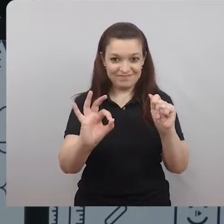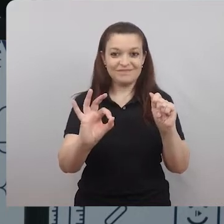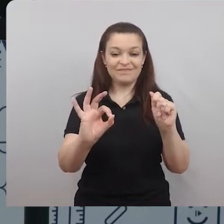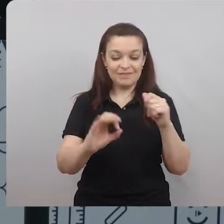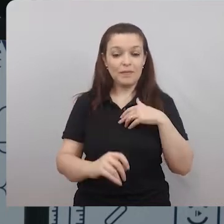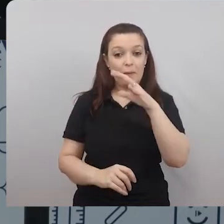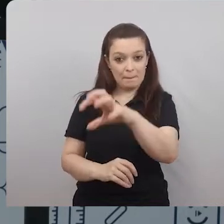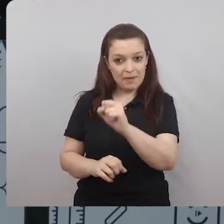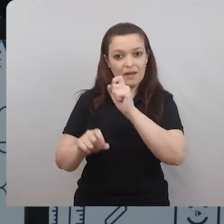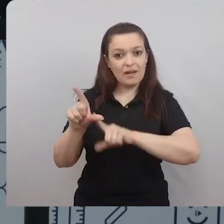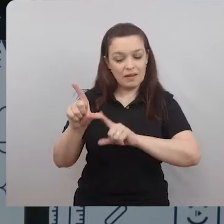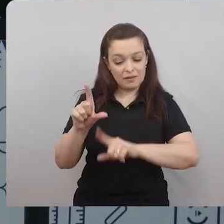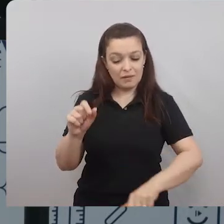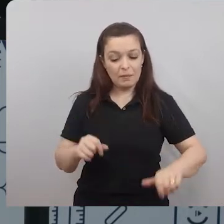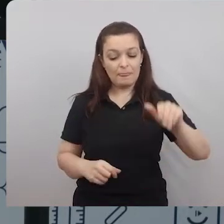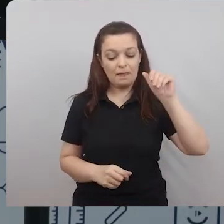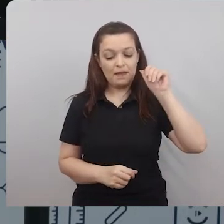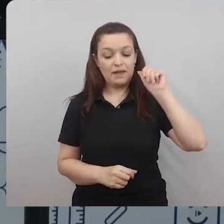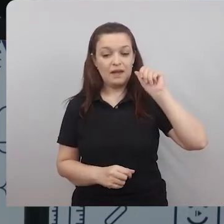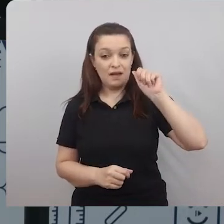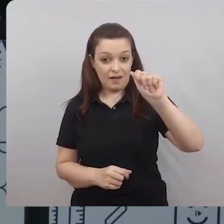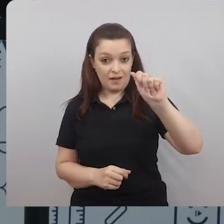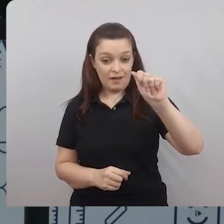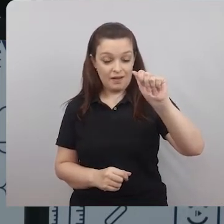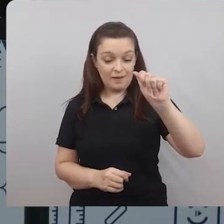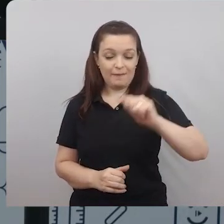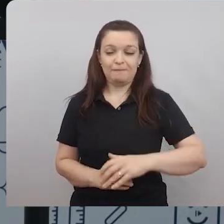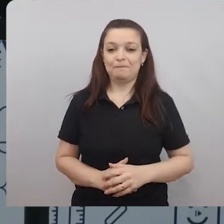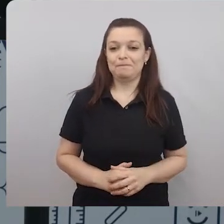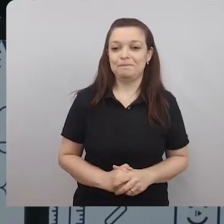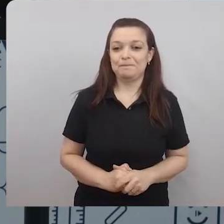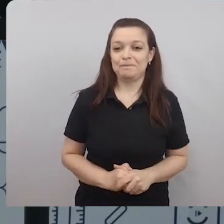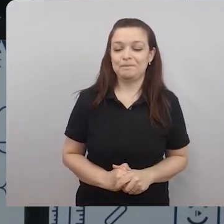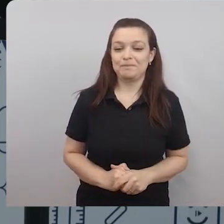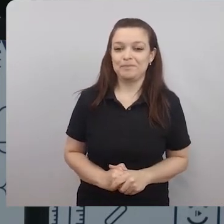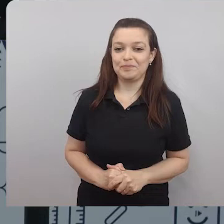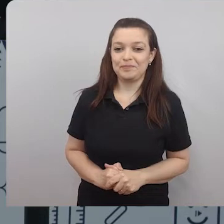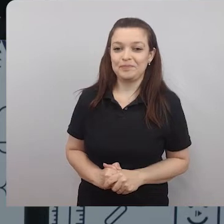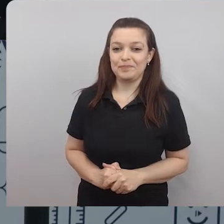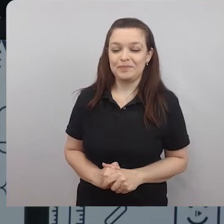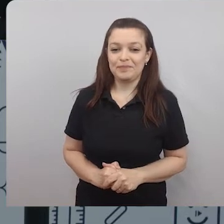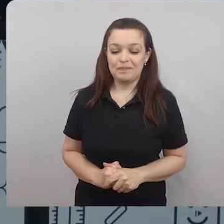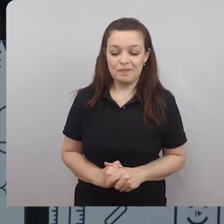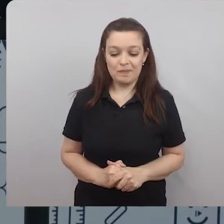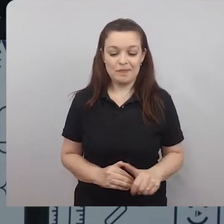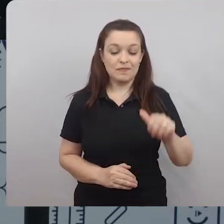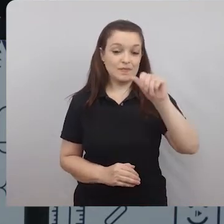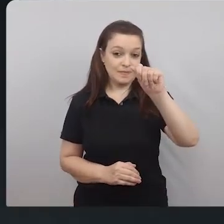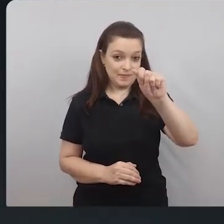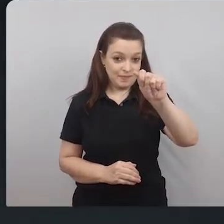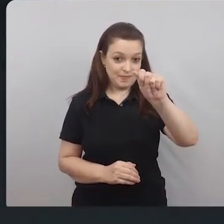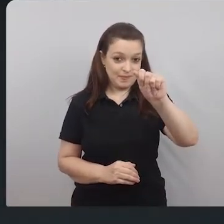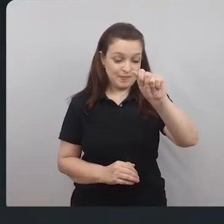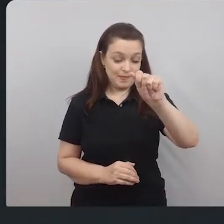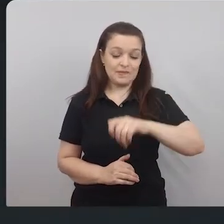A. Amigos, começa então com a letra A.